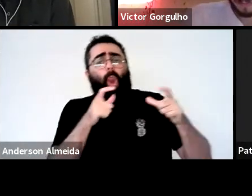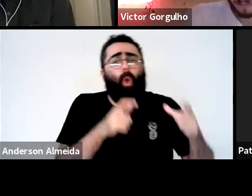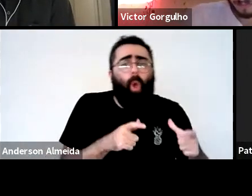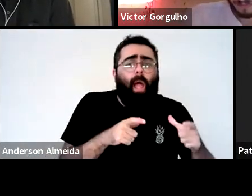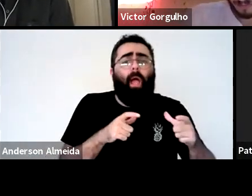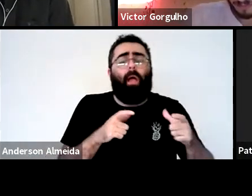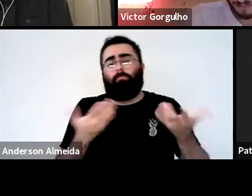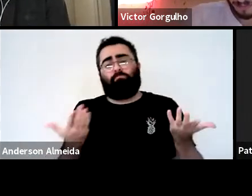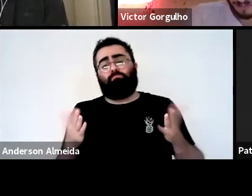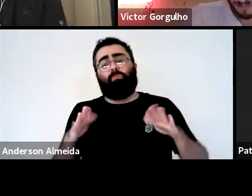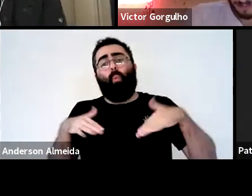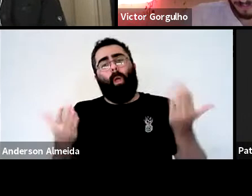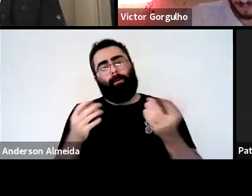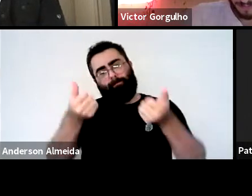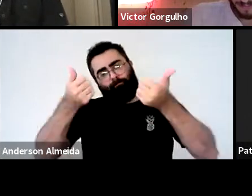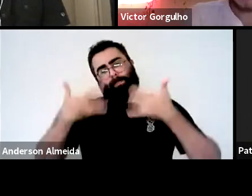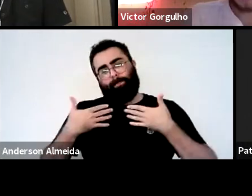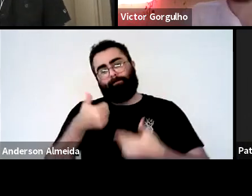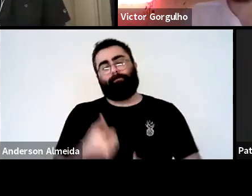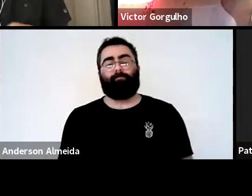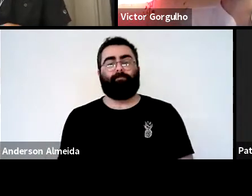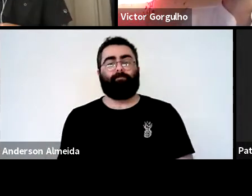Ótimo. É...